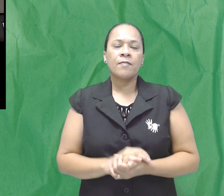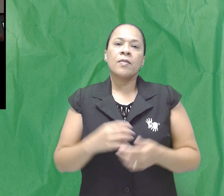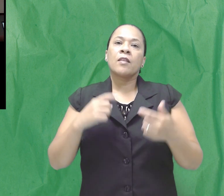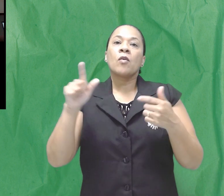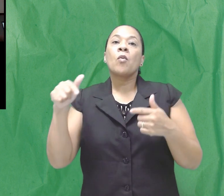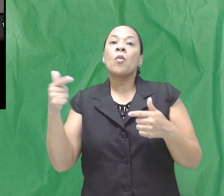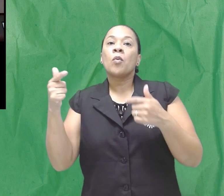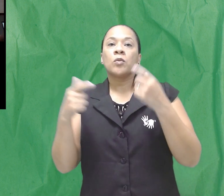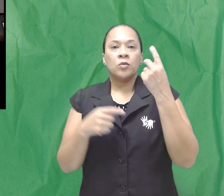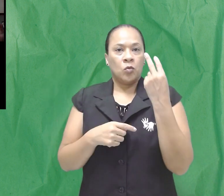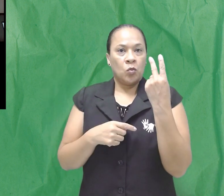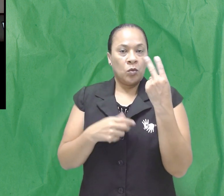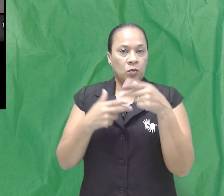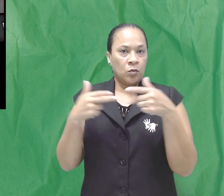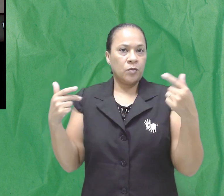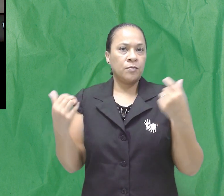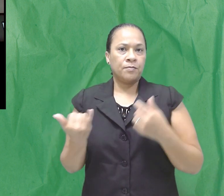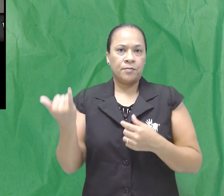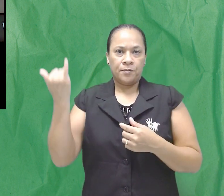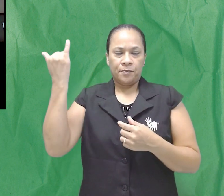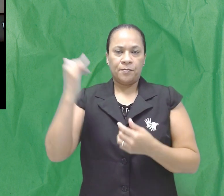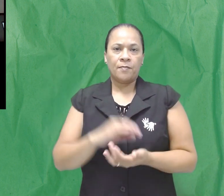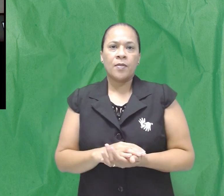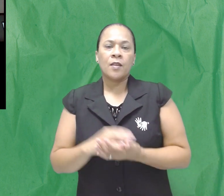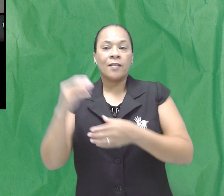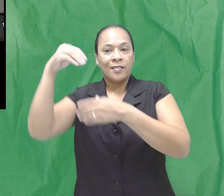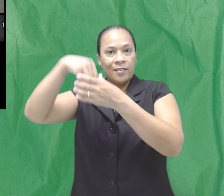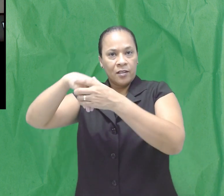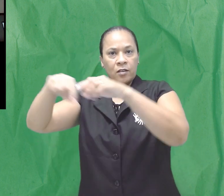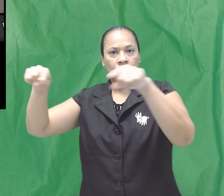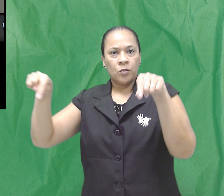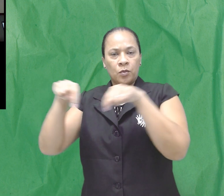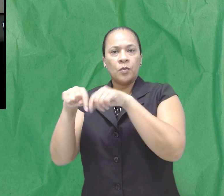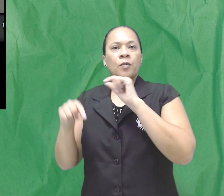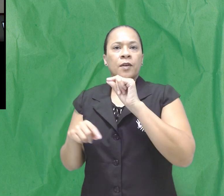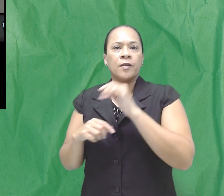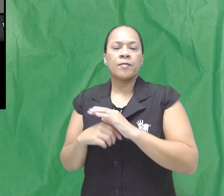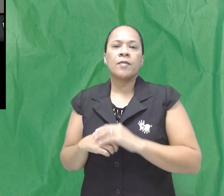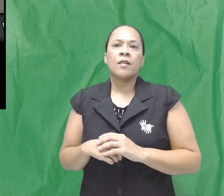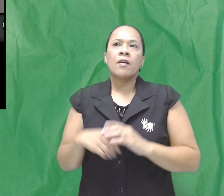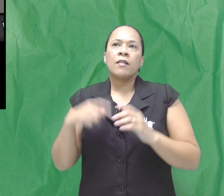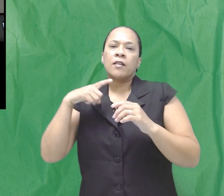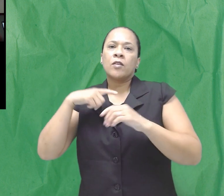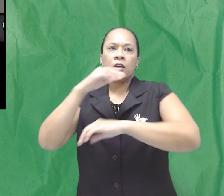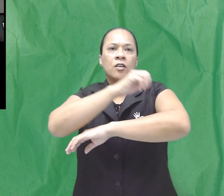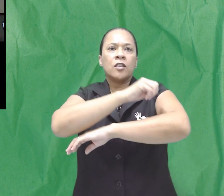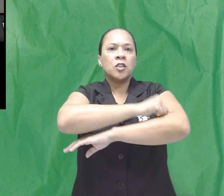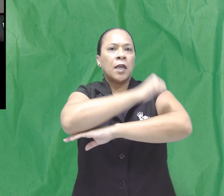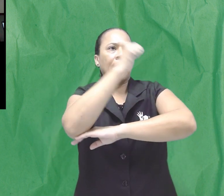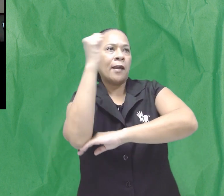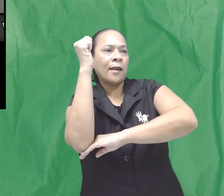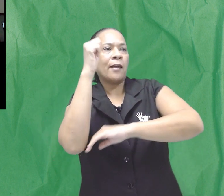Outros dois itens, né, importantes na infraestrutura de um laboratório é a presença de janelas e portas, né, que devem